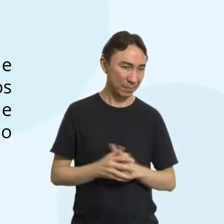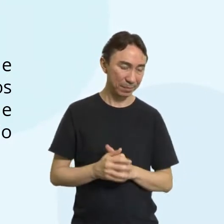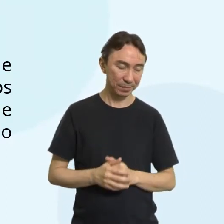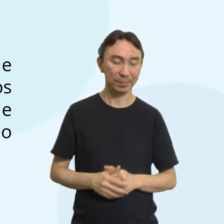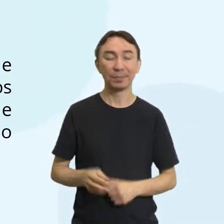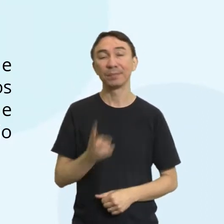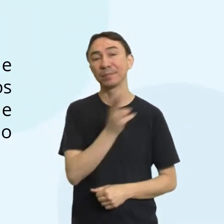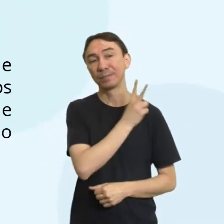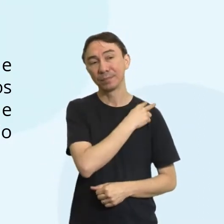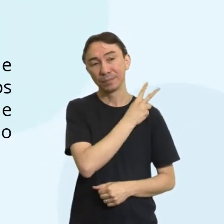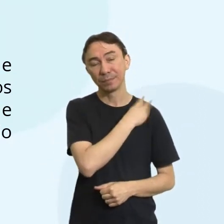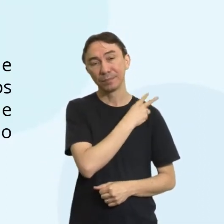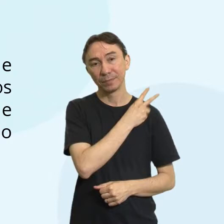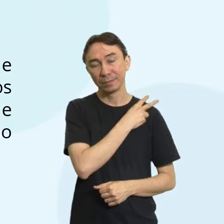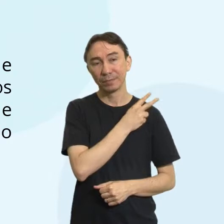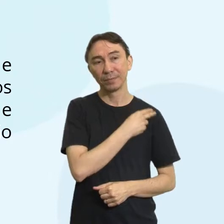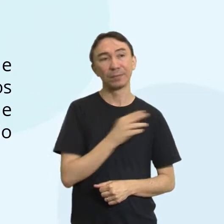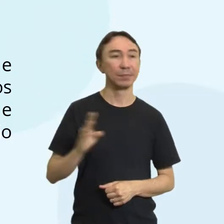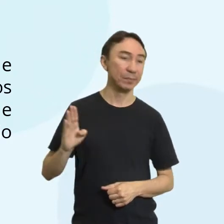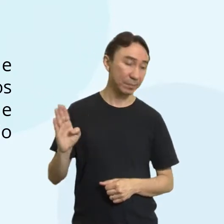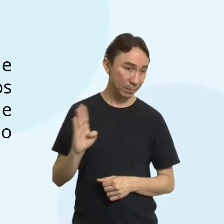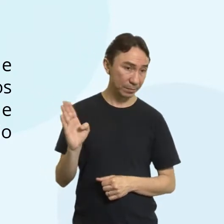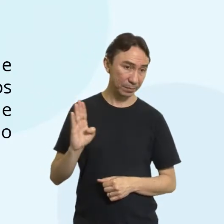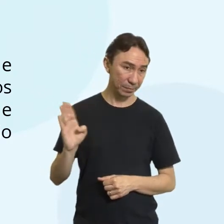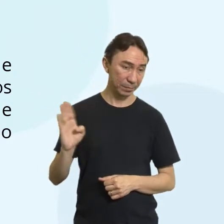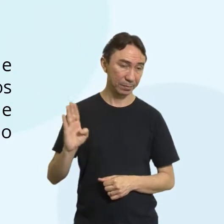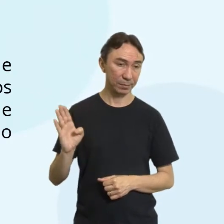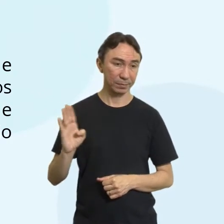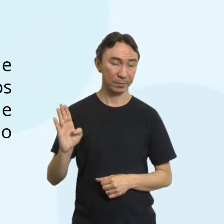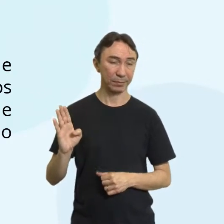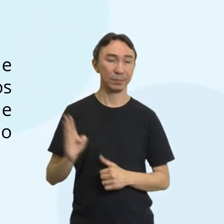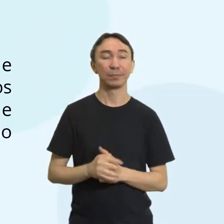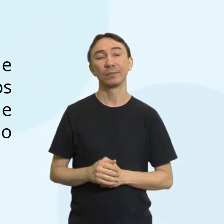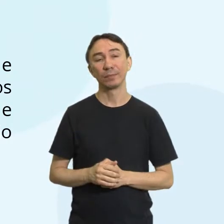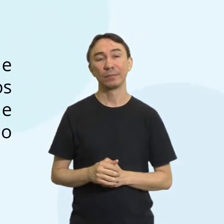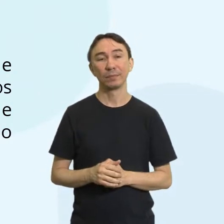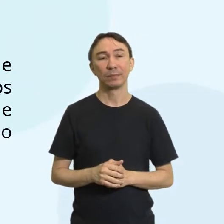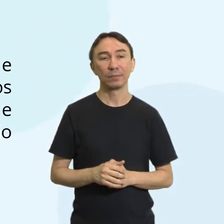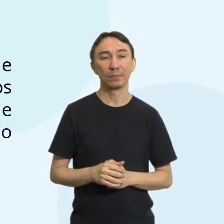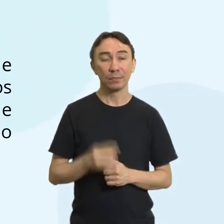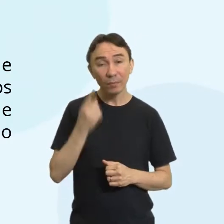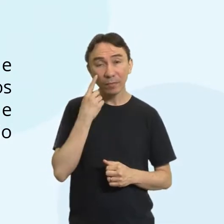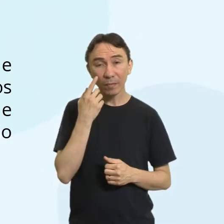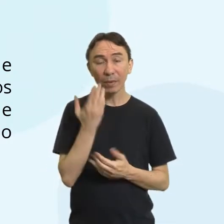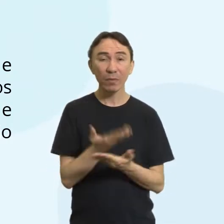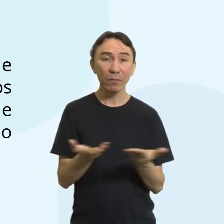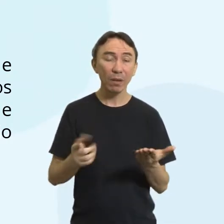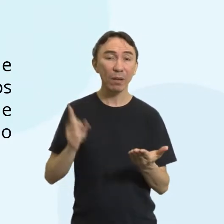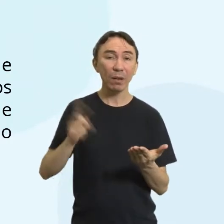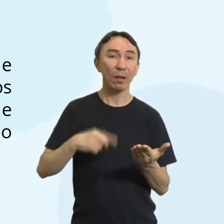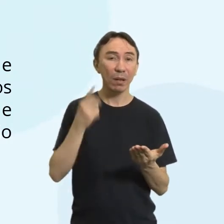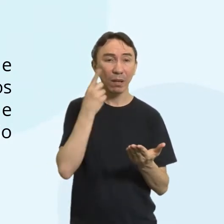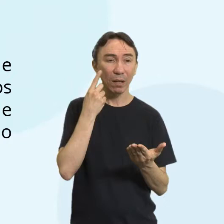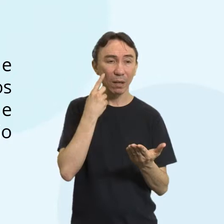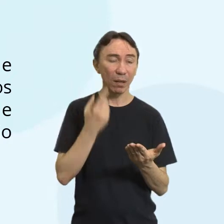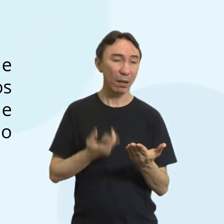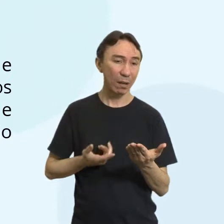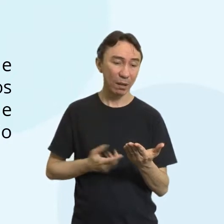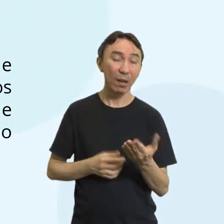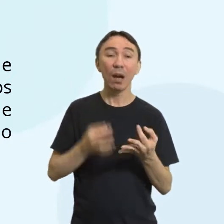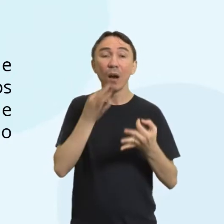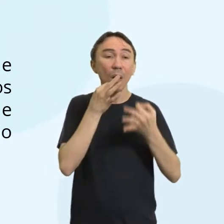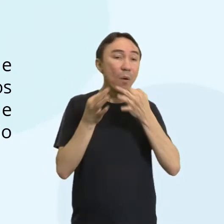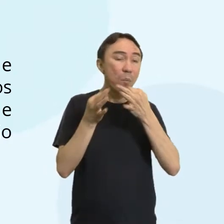segunda série. Para a segunda série, nós temos em biologia, analisar os argumentos relativos aos riscos